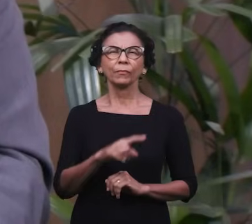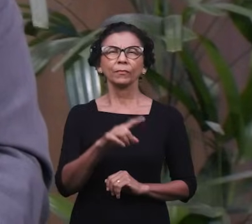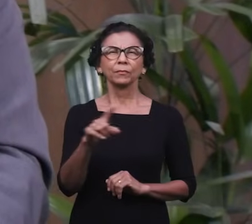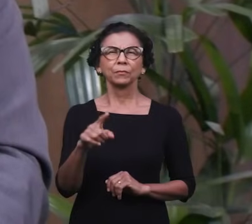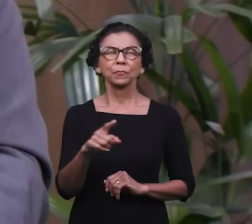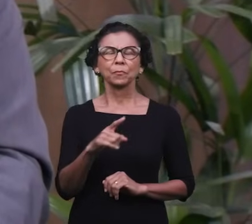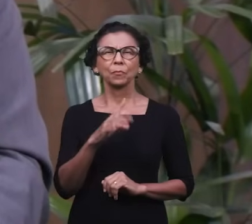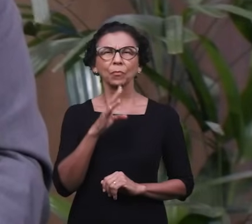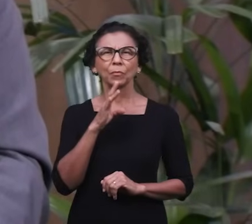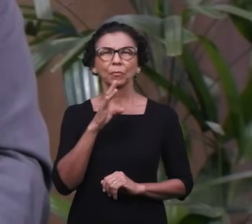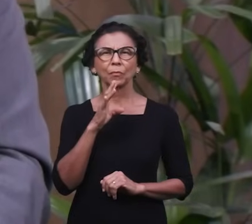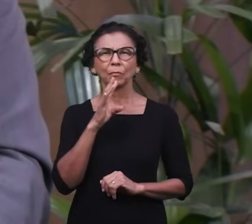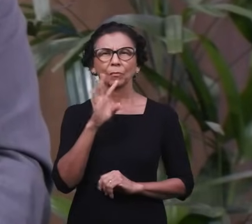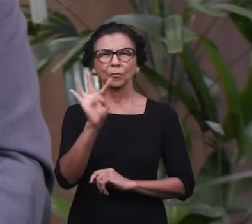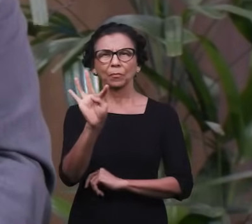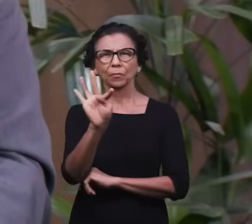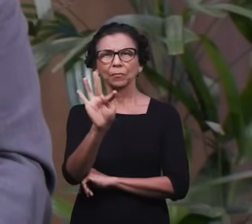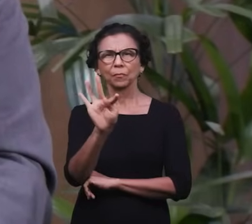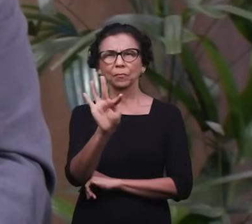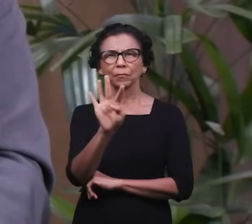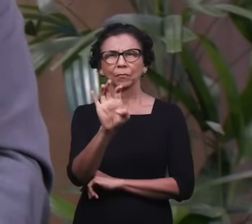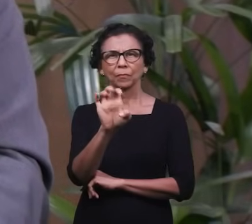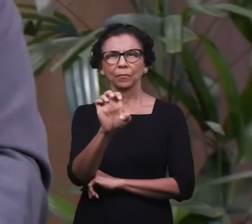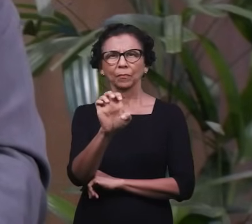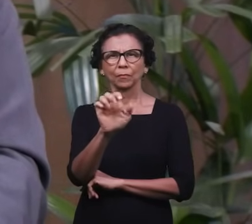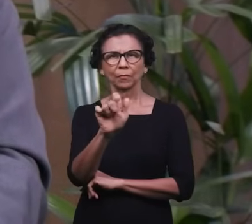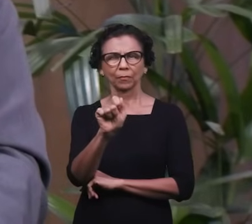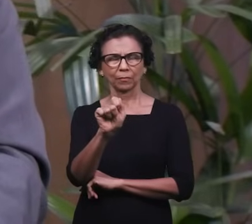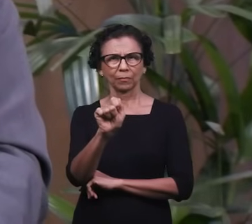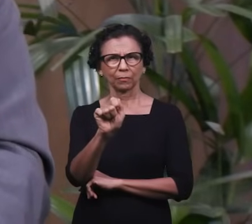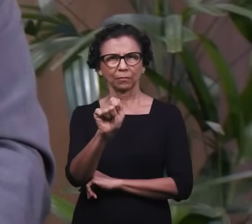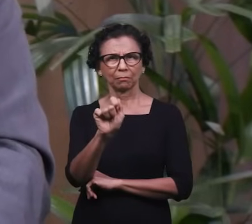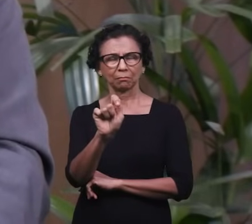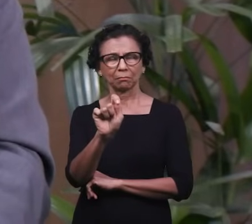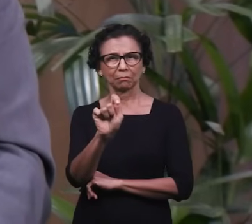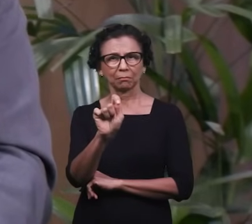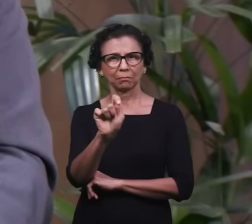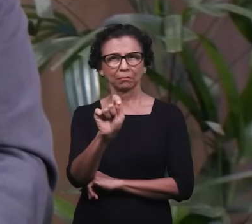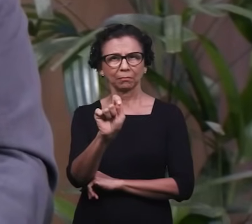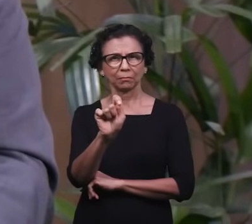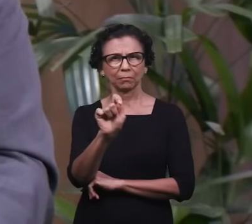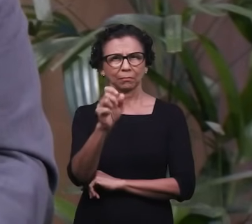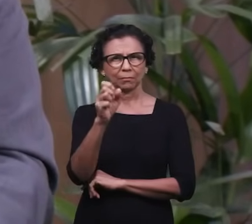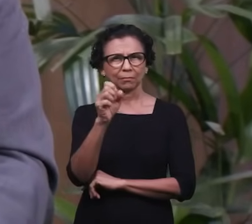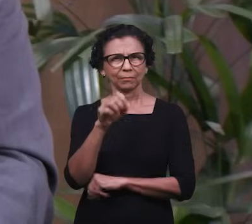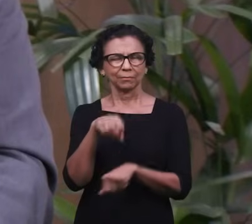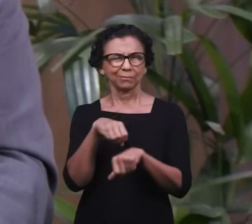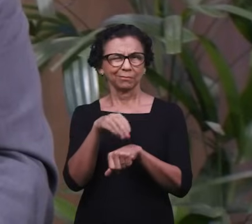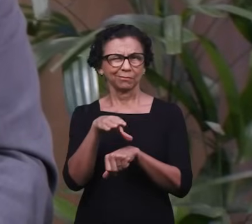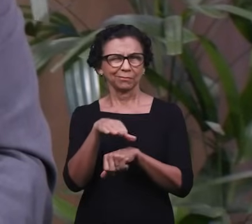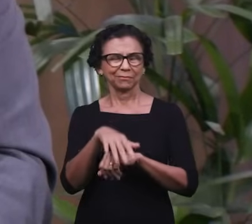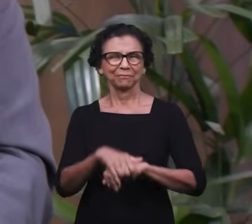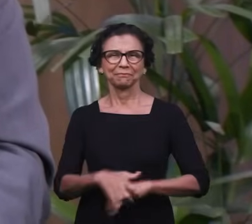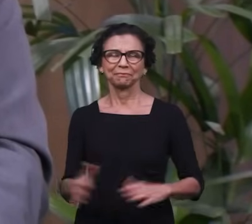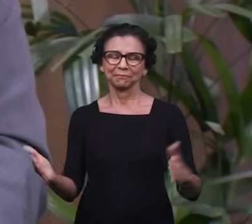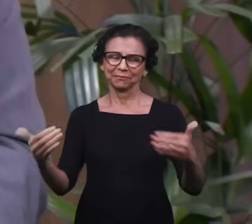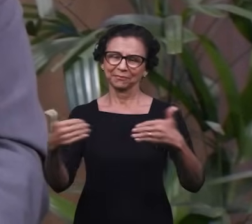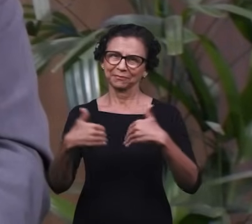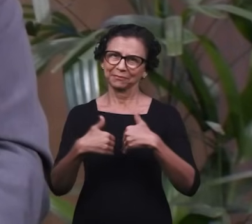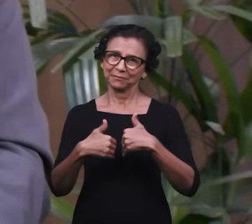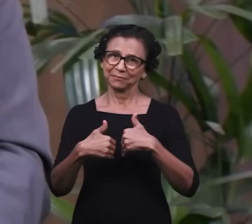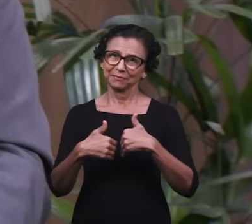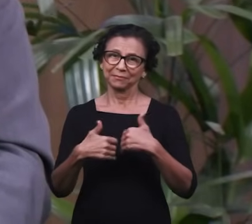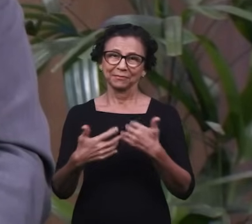falar dessa sigla? TEA. Vou dar uma pequena dica aqui: autismo.